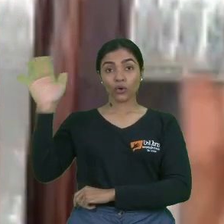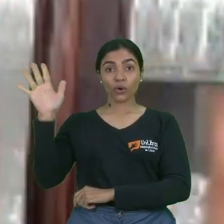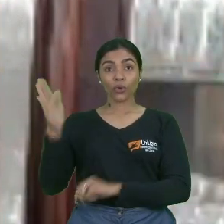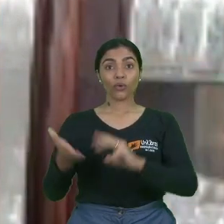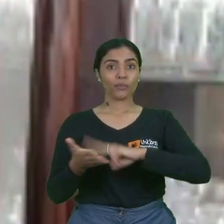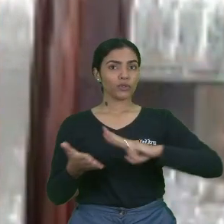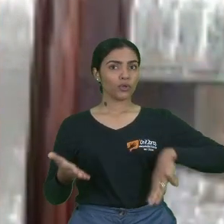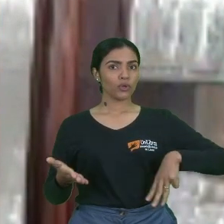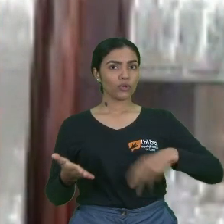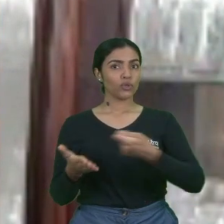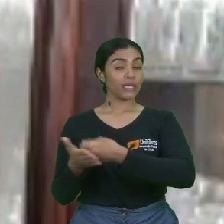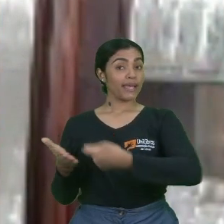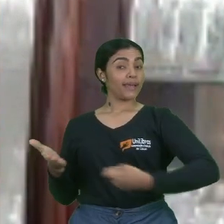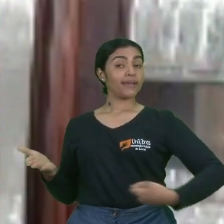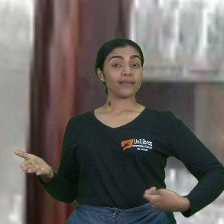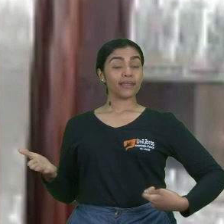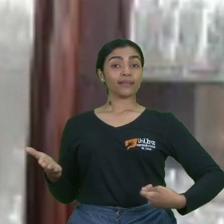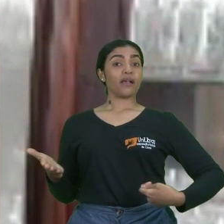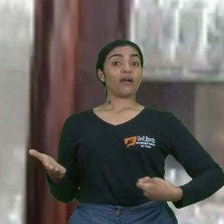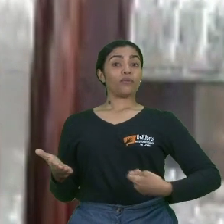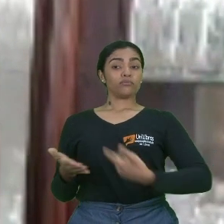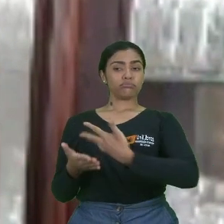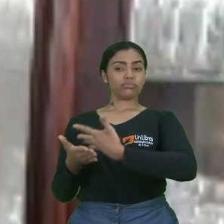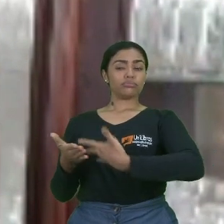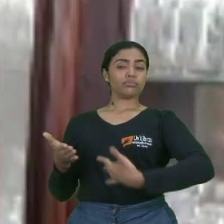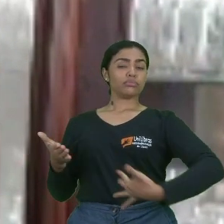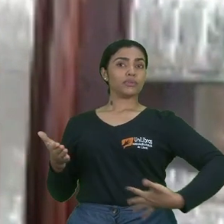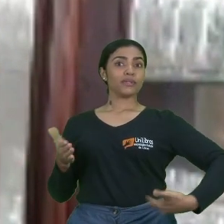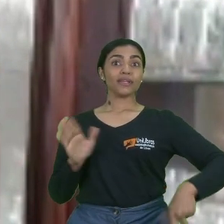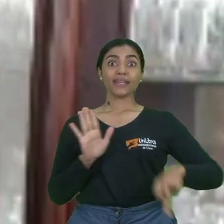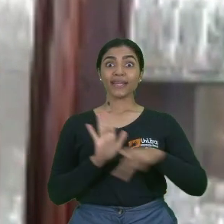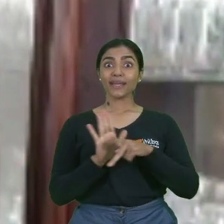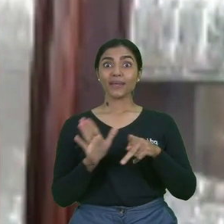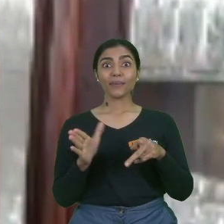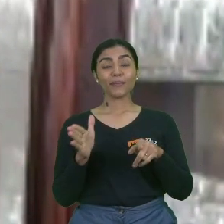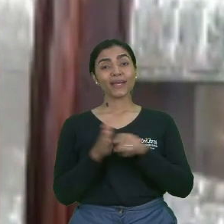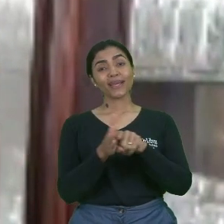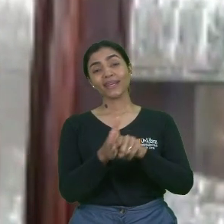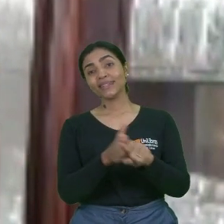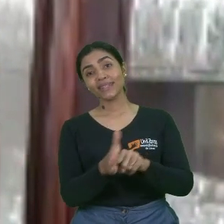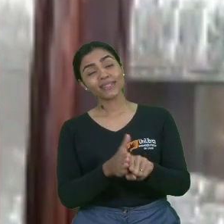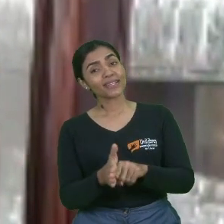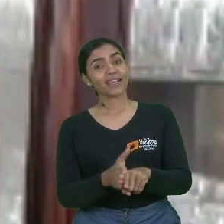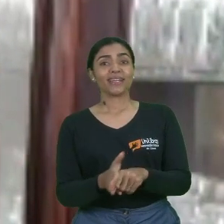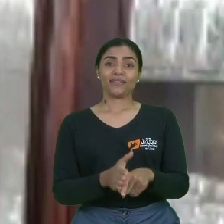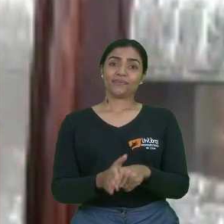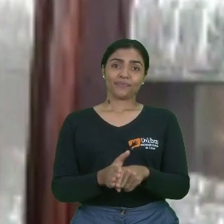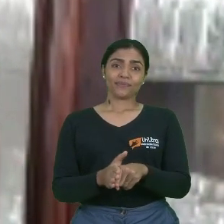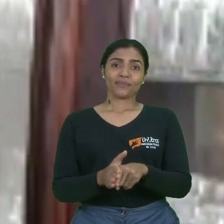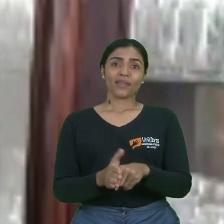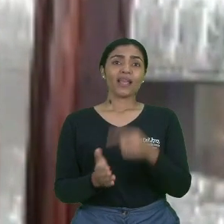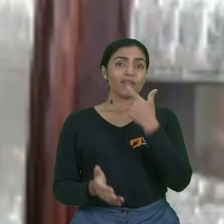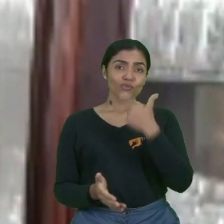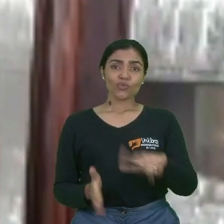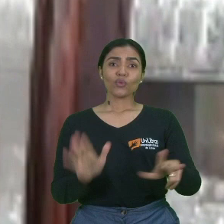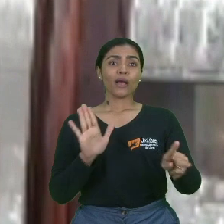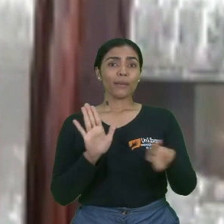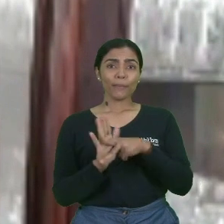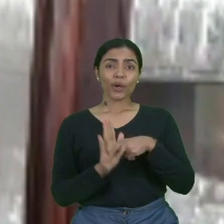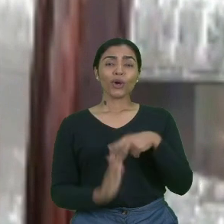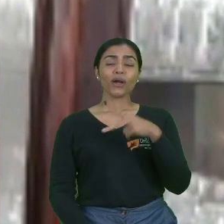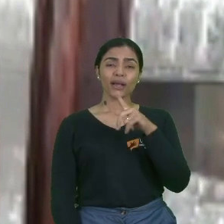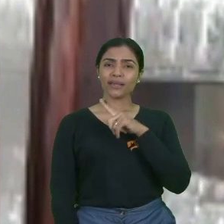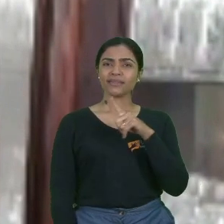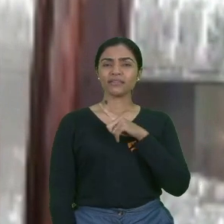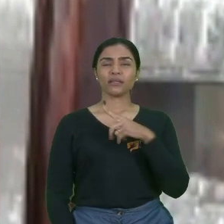cuidado aqui na São uma redação própria da pesquisa minha gente a pesquisa tem a sua língua não que tem que